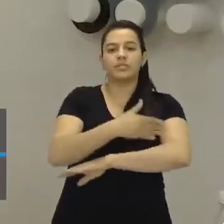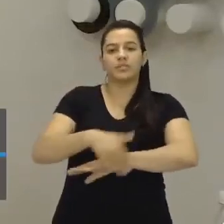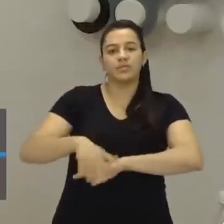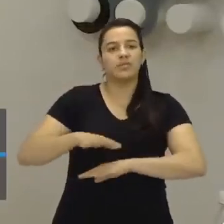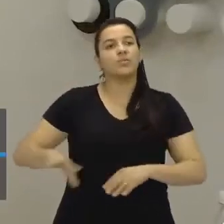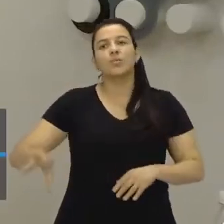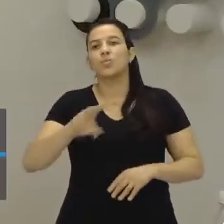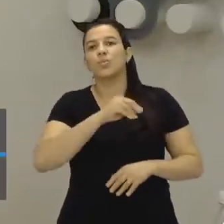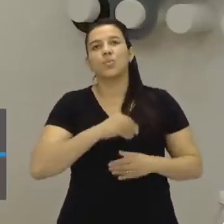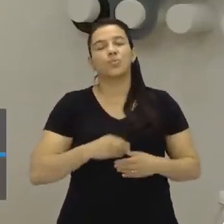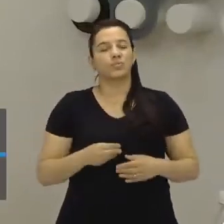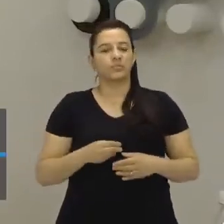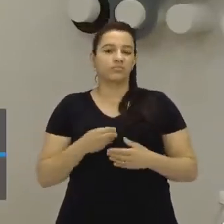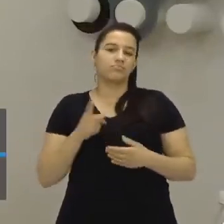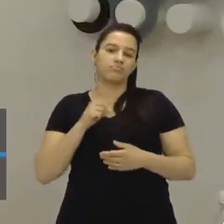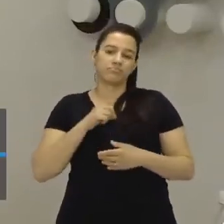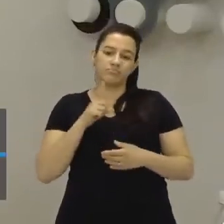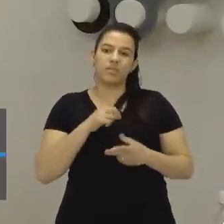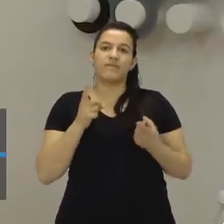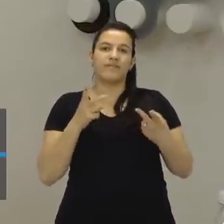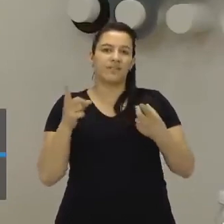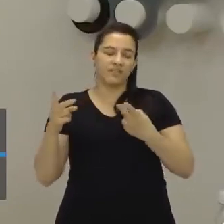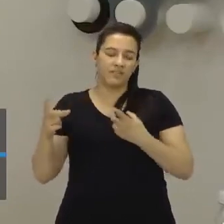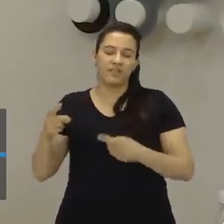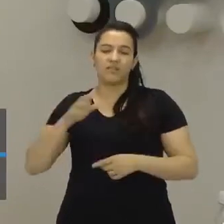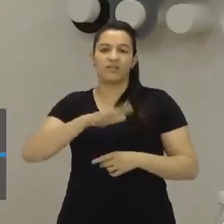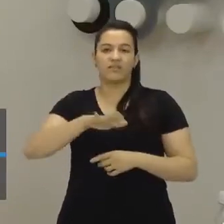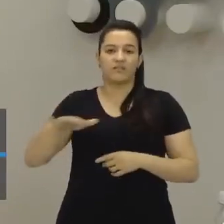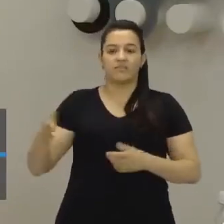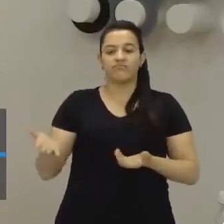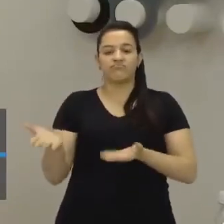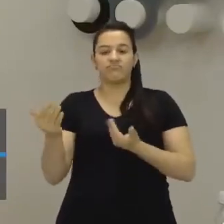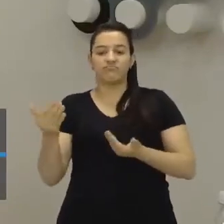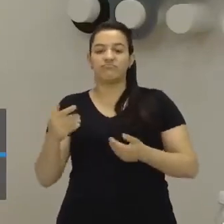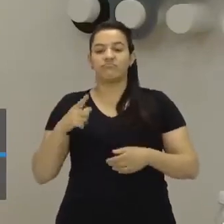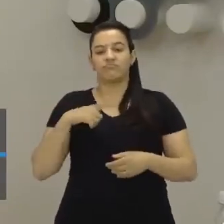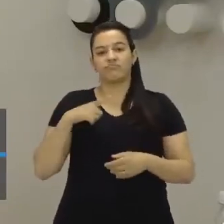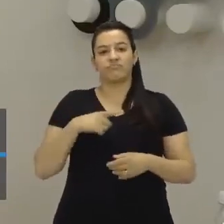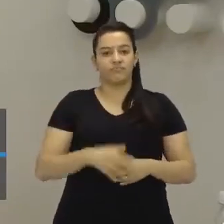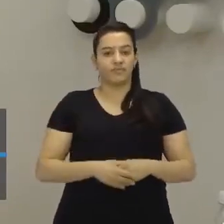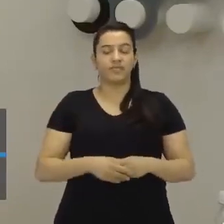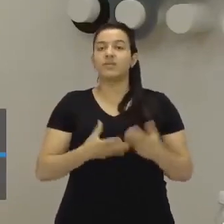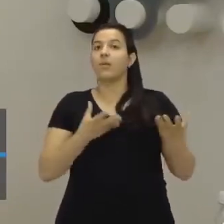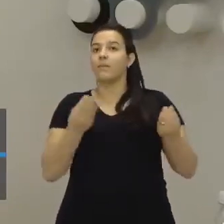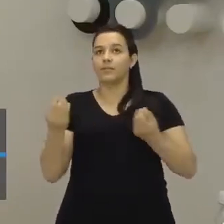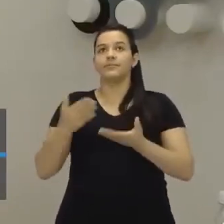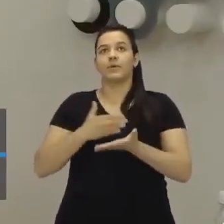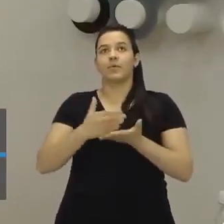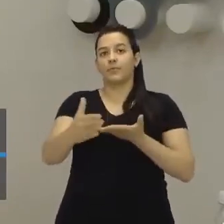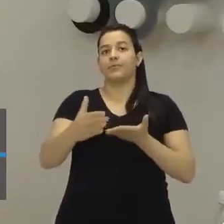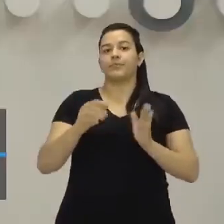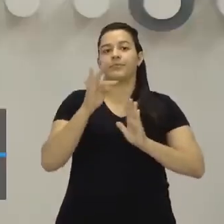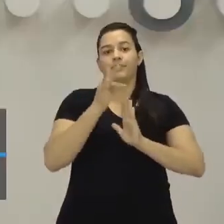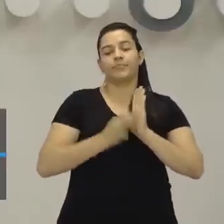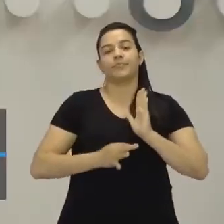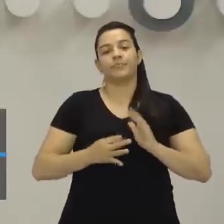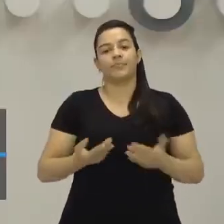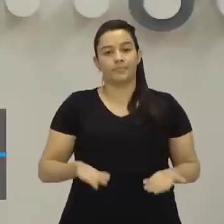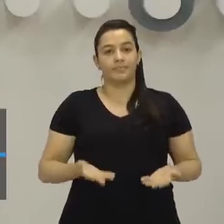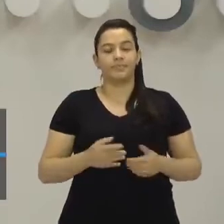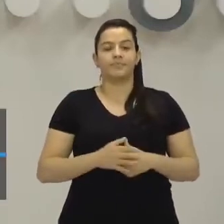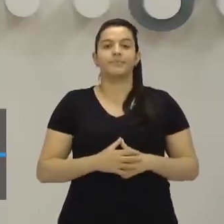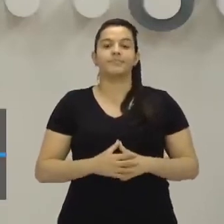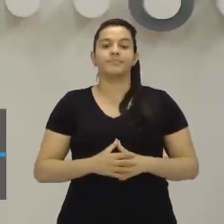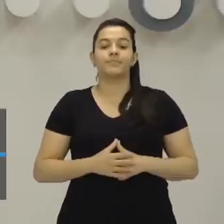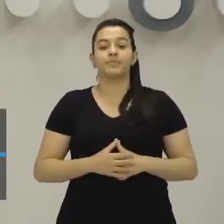idades vendendo alguma coisa, tentando levar algum dinheiro para casa. É uma forma já de começar o texto, né? Isso, então, do que